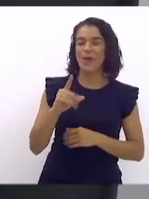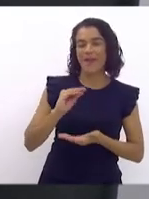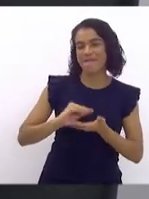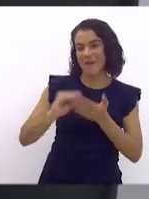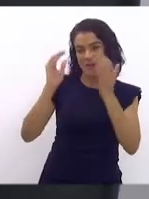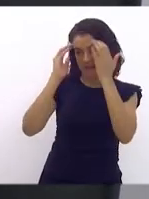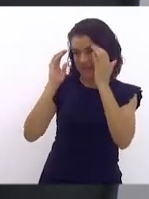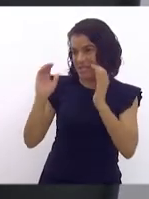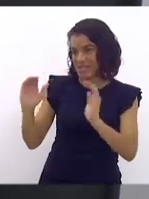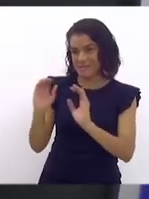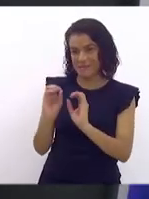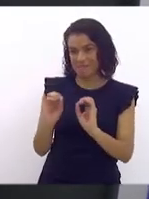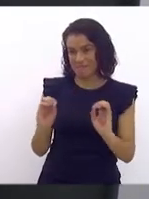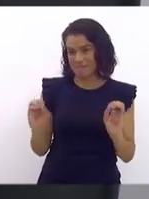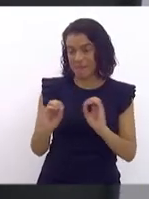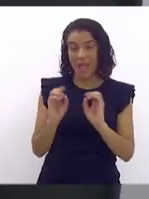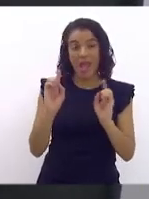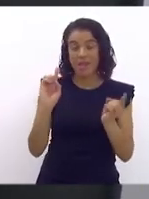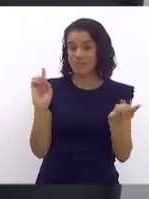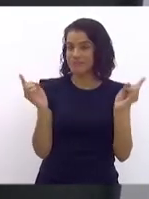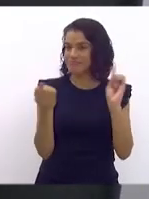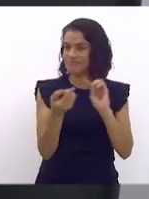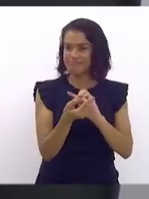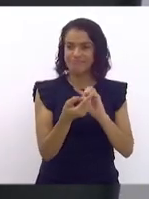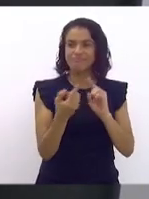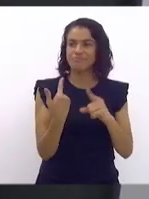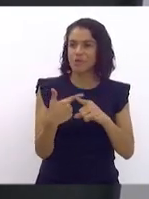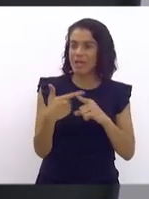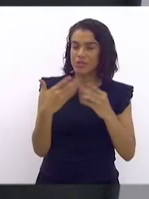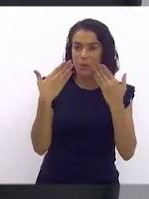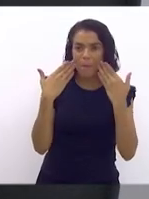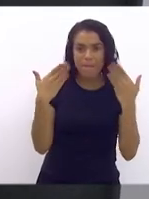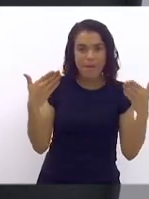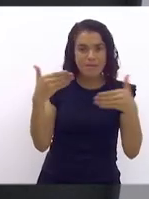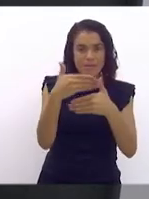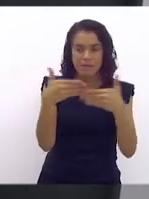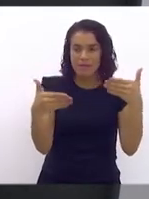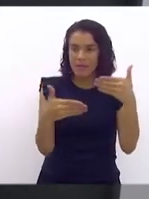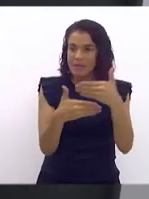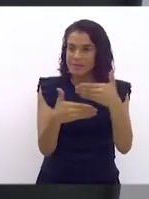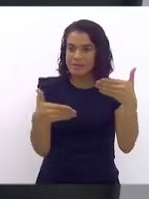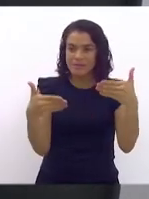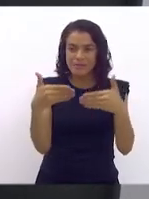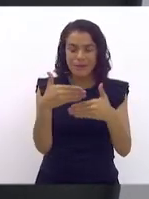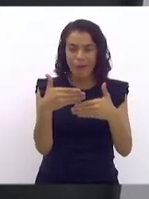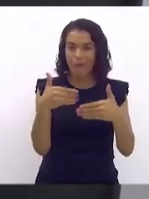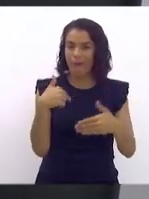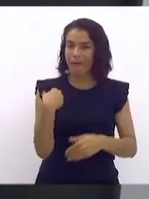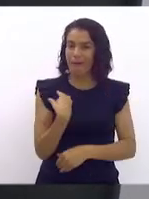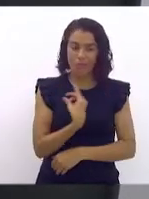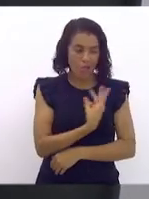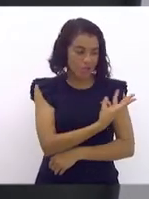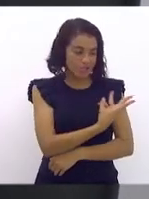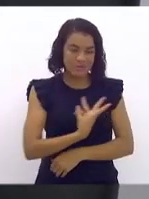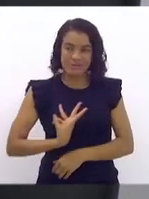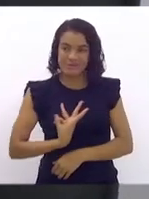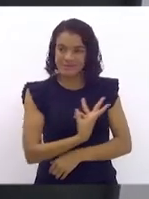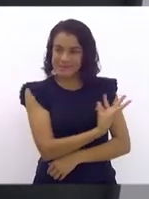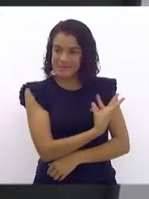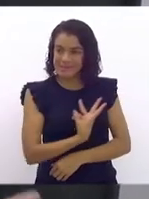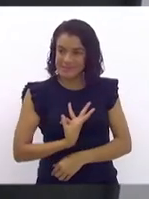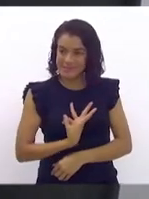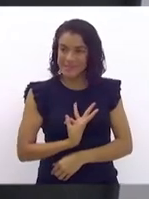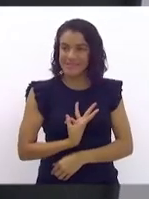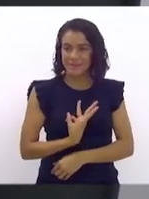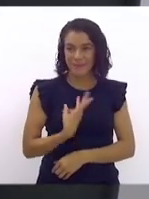sua apresentação, muito pelo contrário, é que a sua apresentação fez que nós, os três deputados aqui